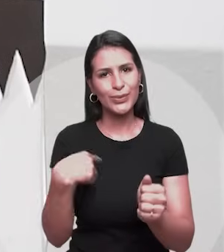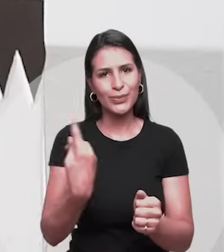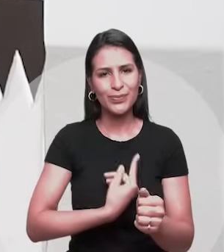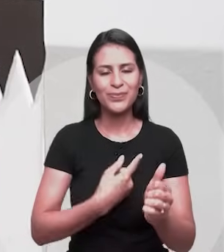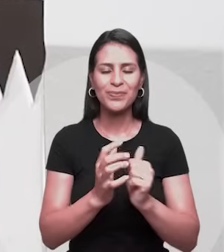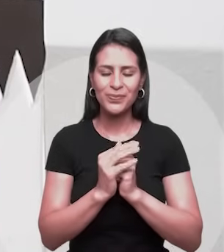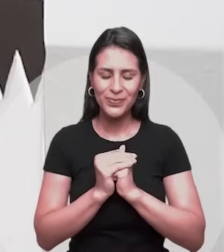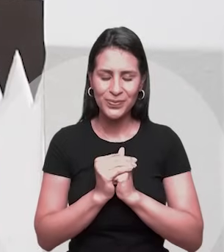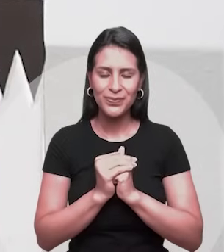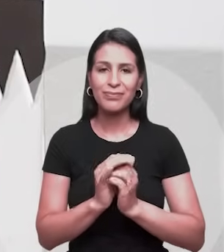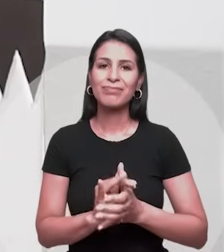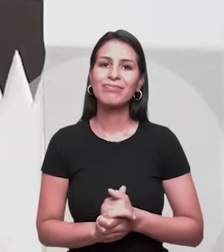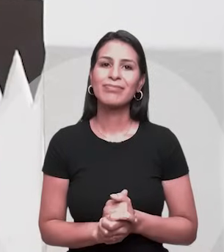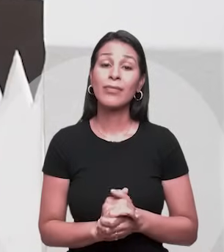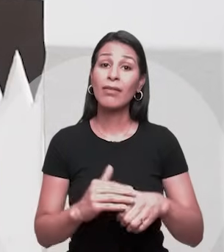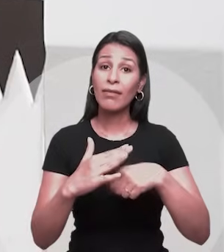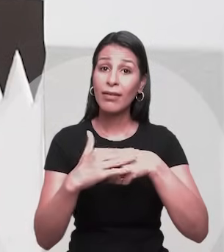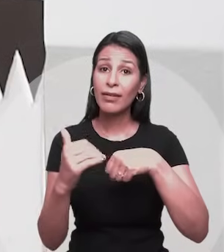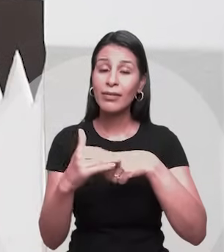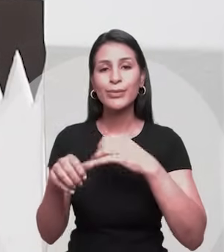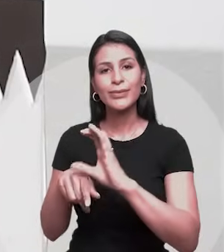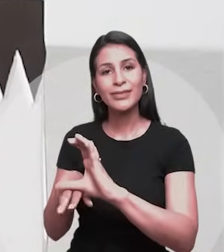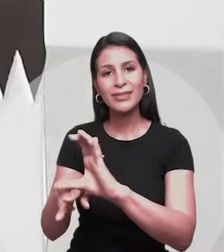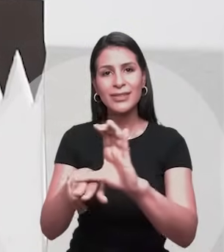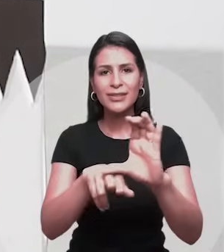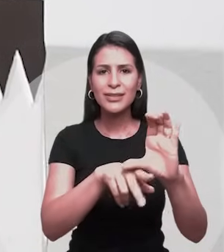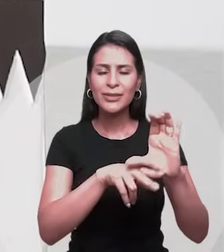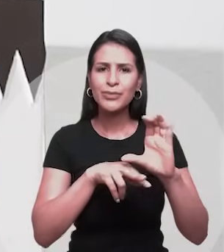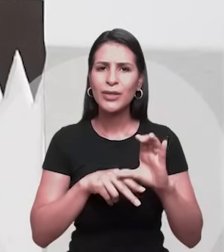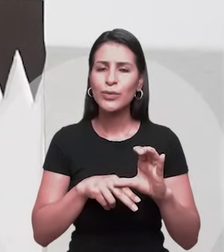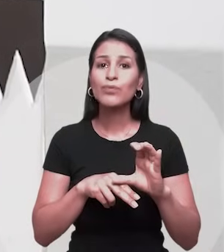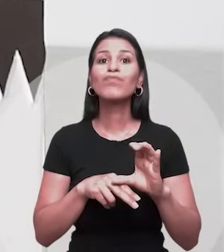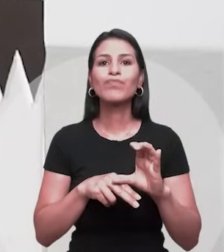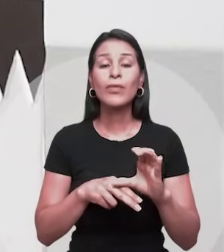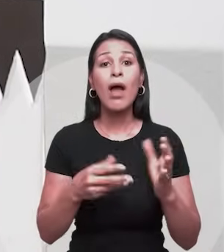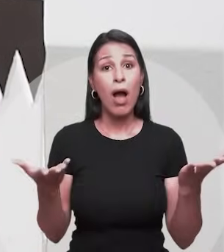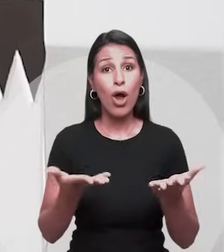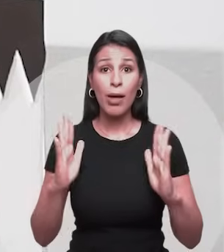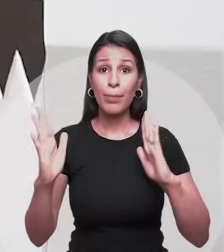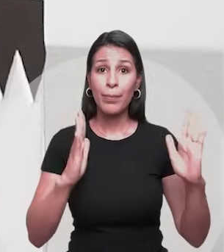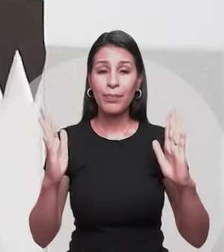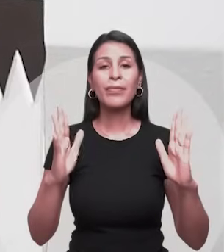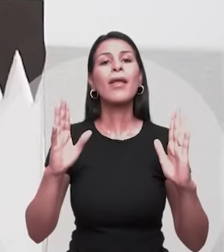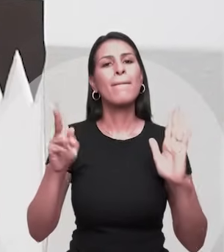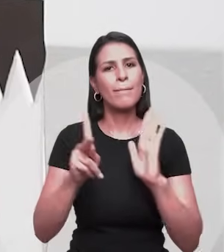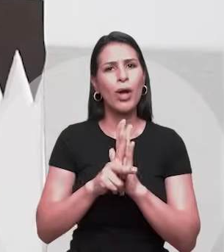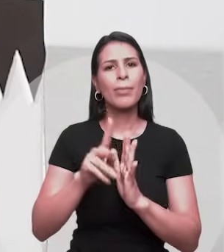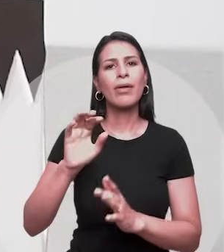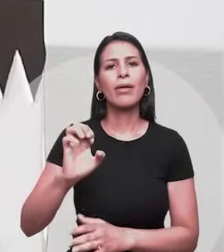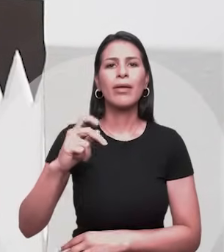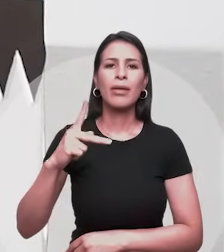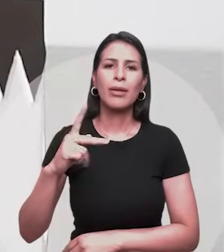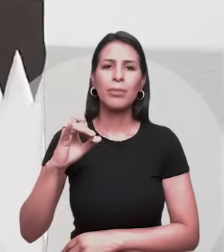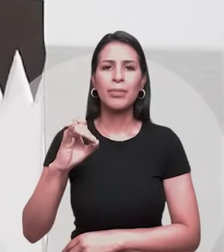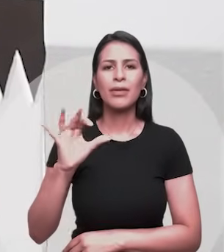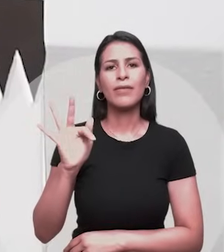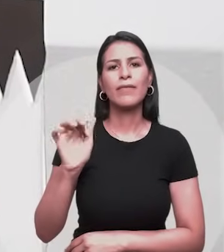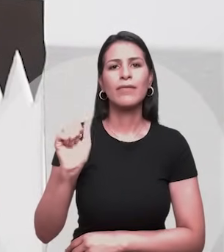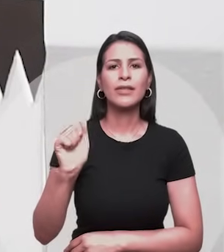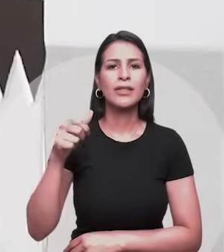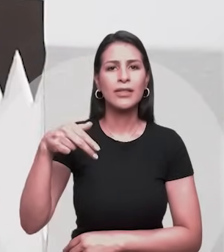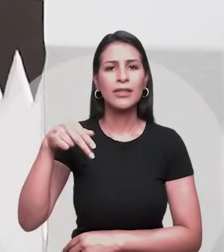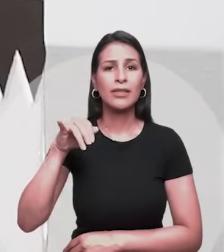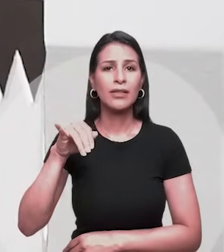Amém. Estimado irmão, estimada irmã, nós estamos vivendo o tempo da Epifania, a revelação de Cristo